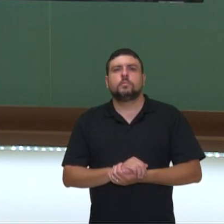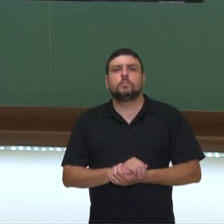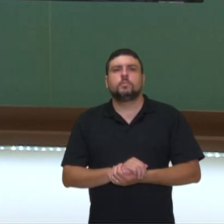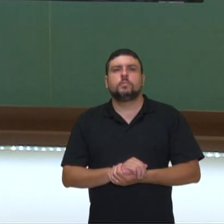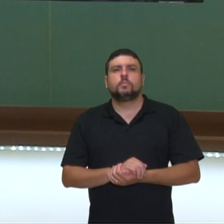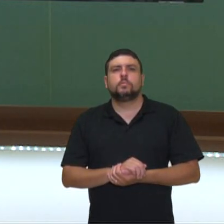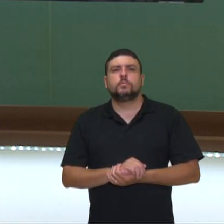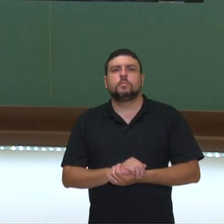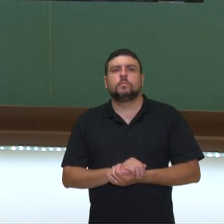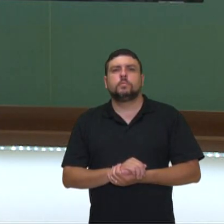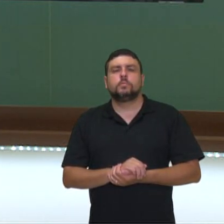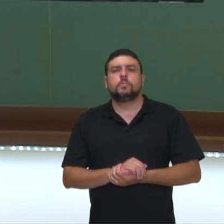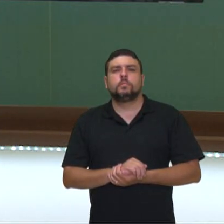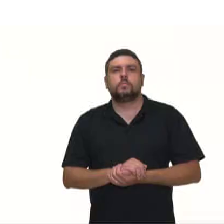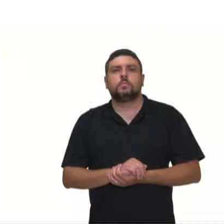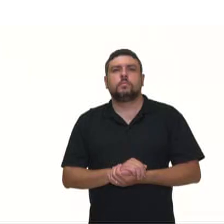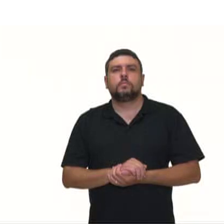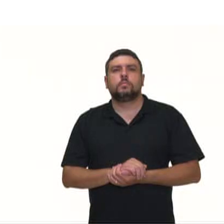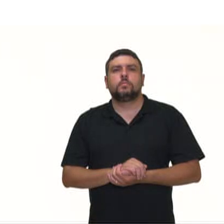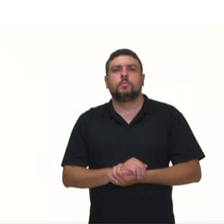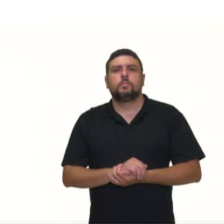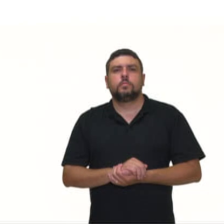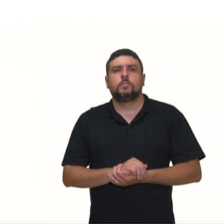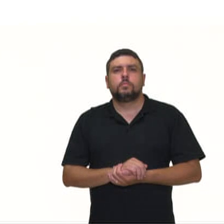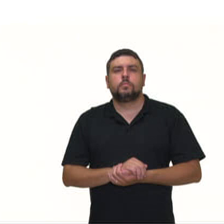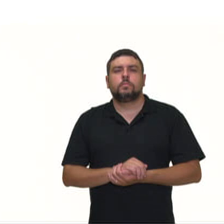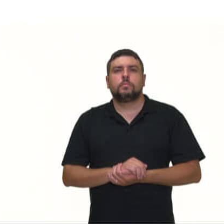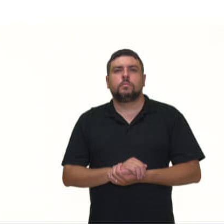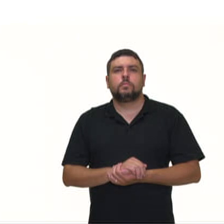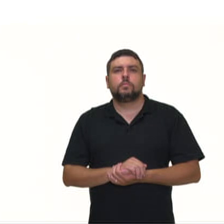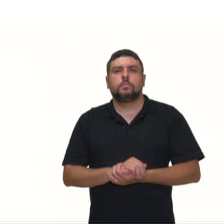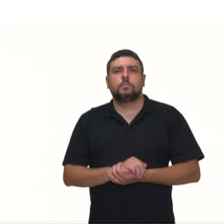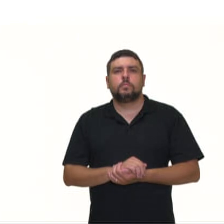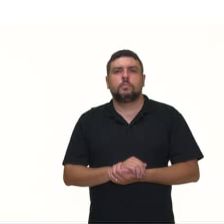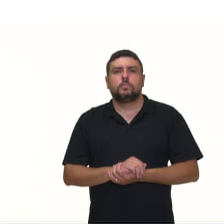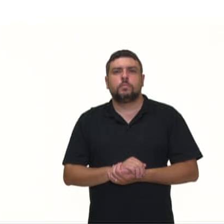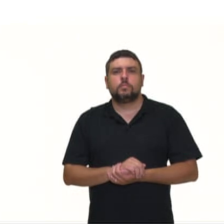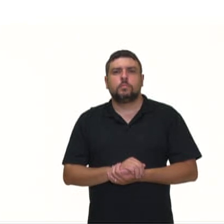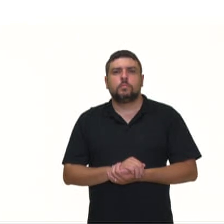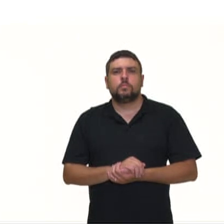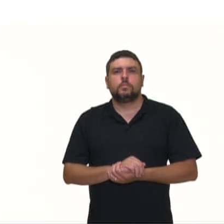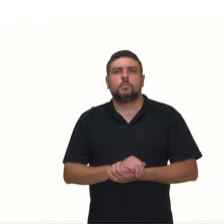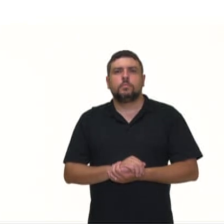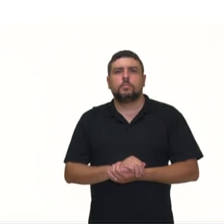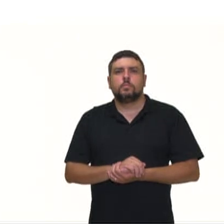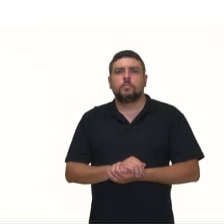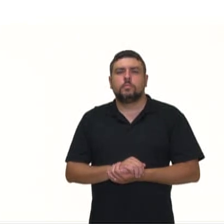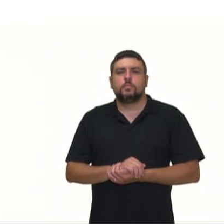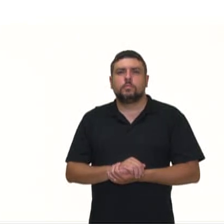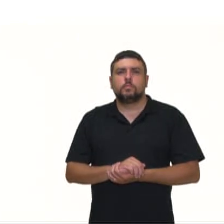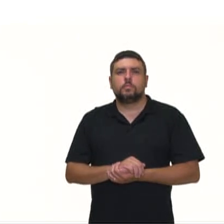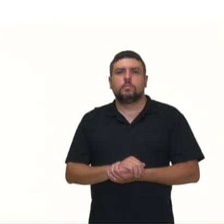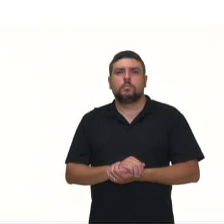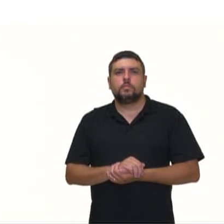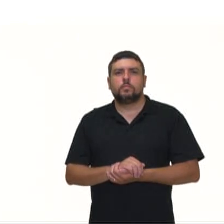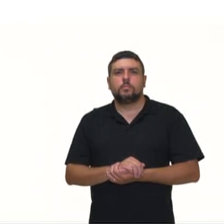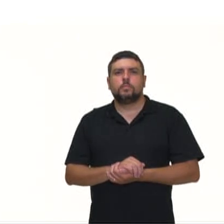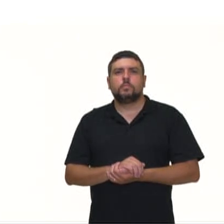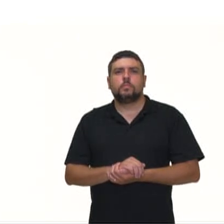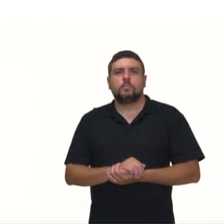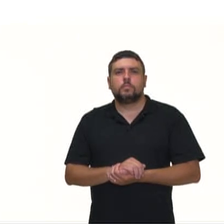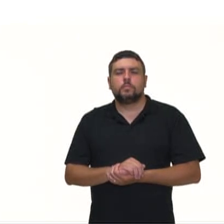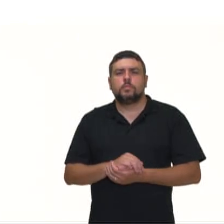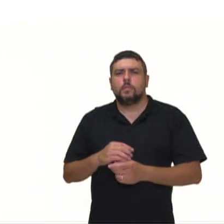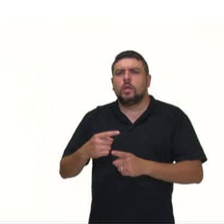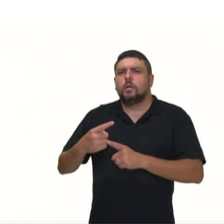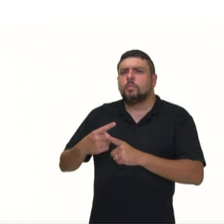pergunta. Why did Alex say that the ball had traveled more than he had? Por que